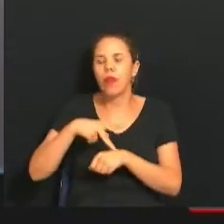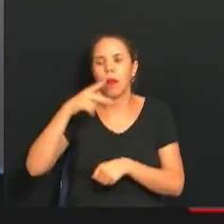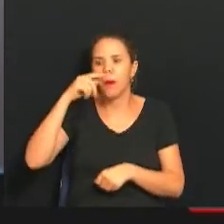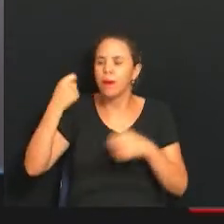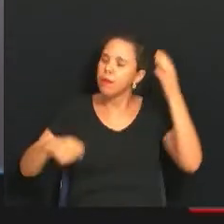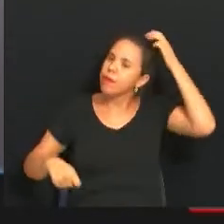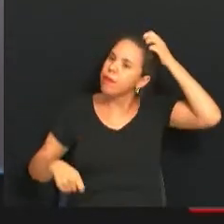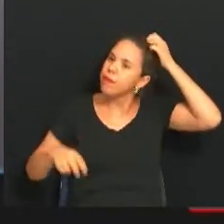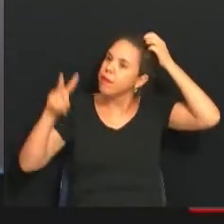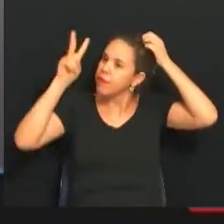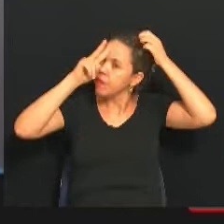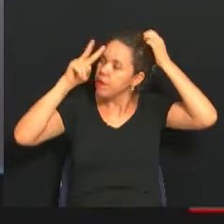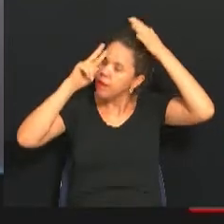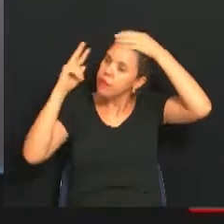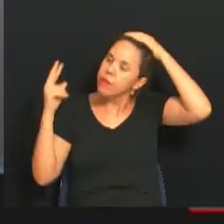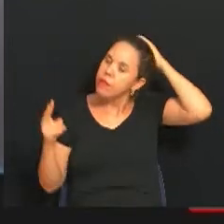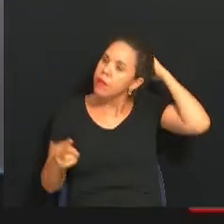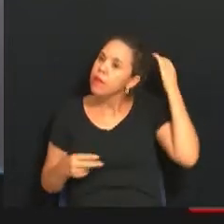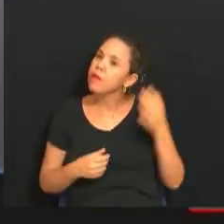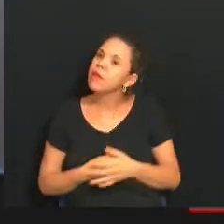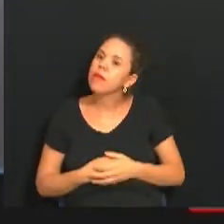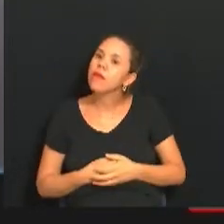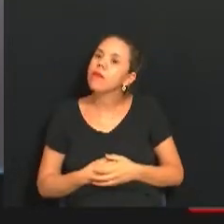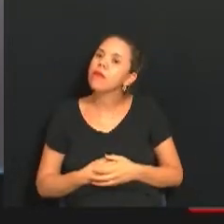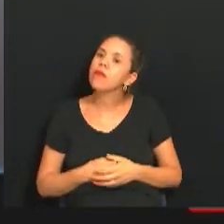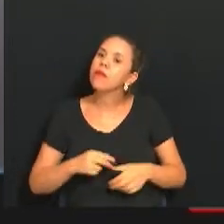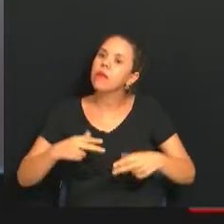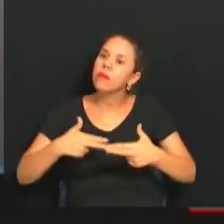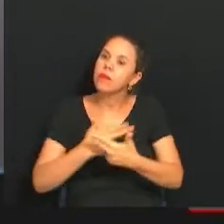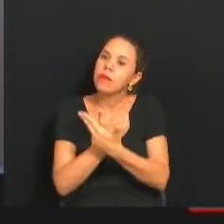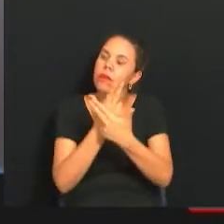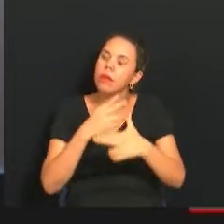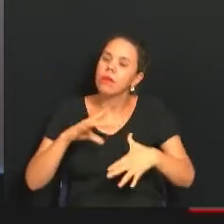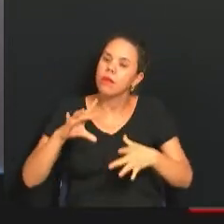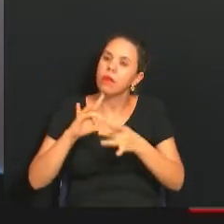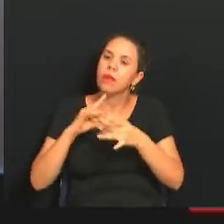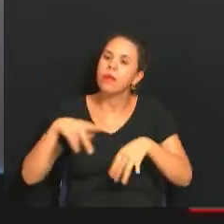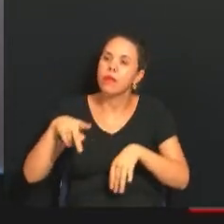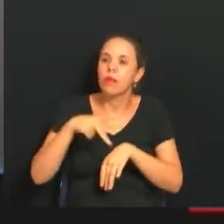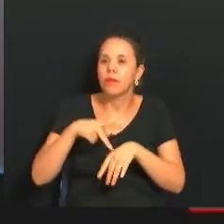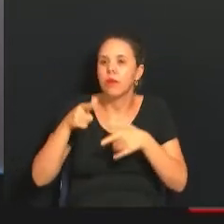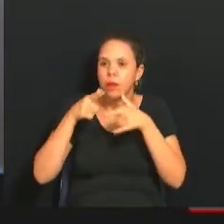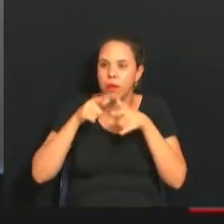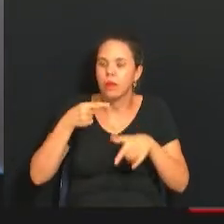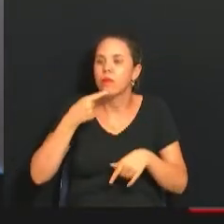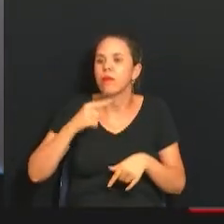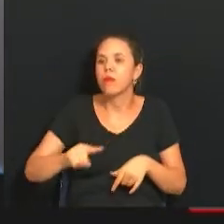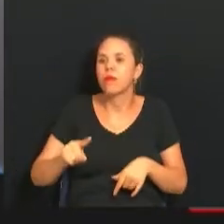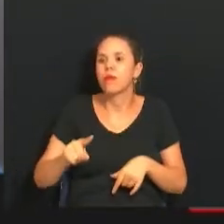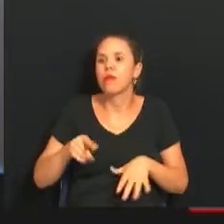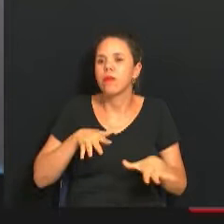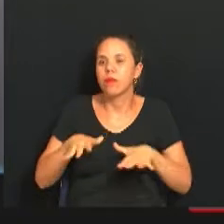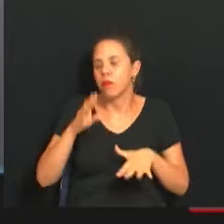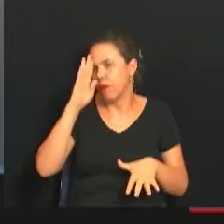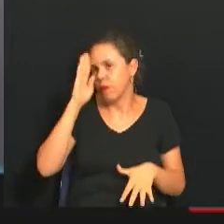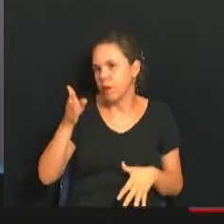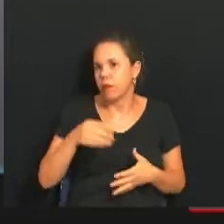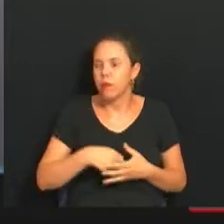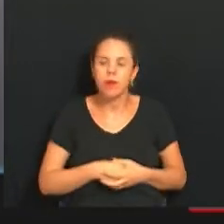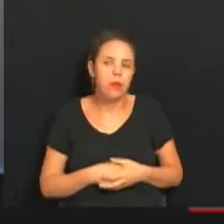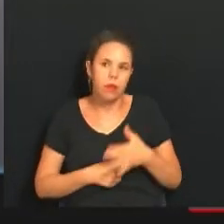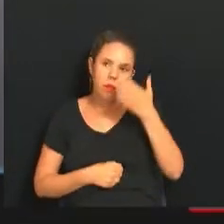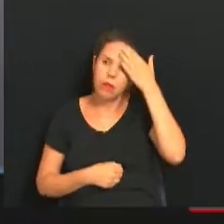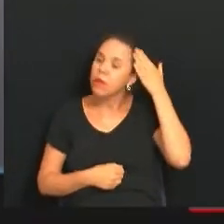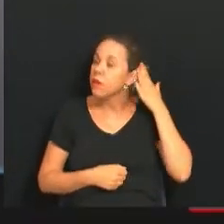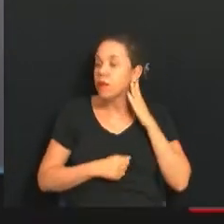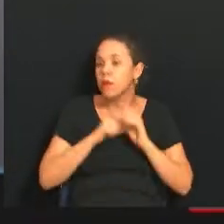historicamente russas, etnicamente ligadas àquele país, que tinham a língua russa como seu movimento principal, e com a